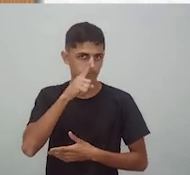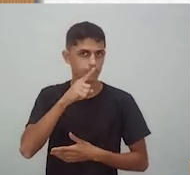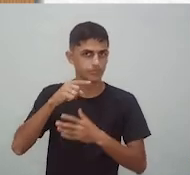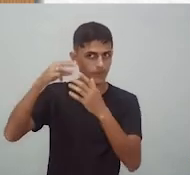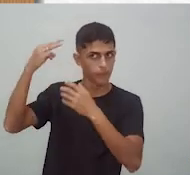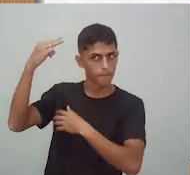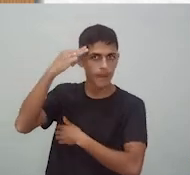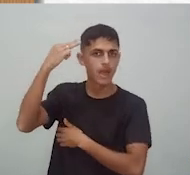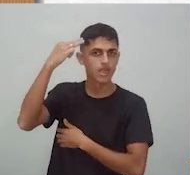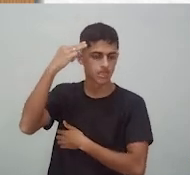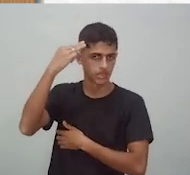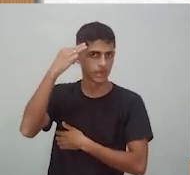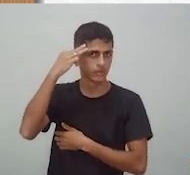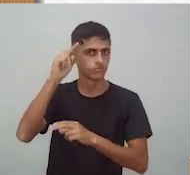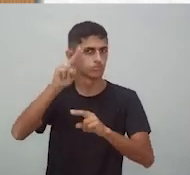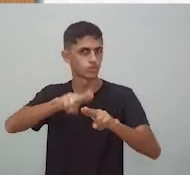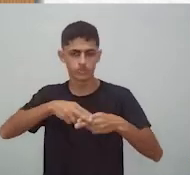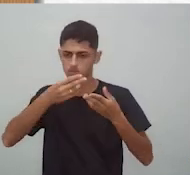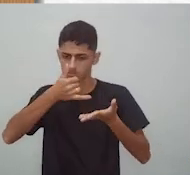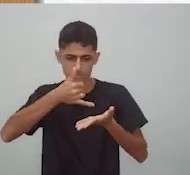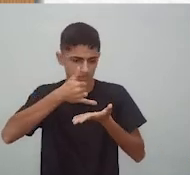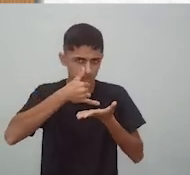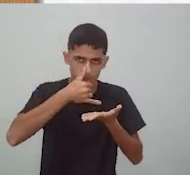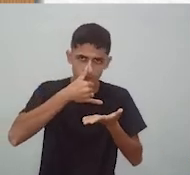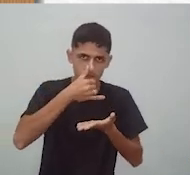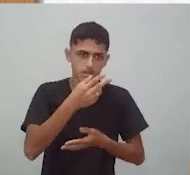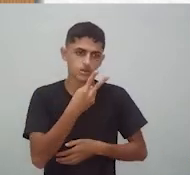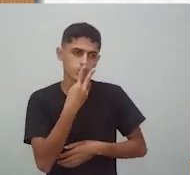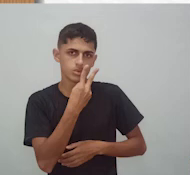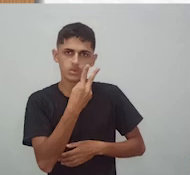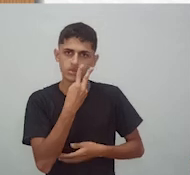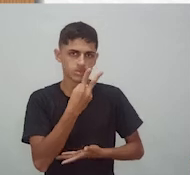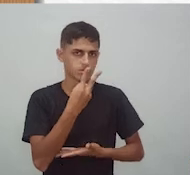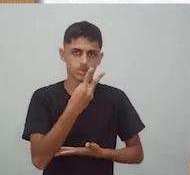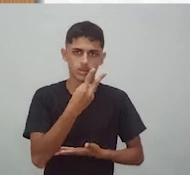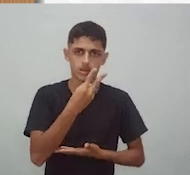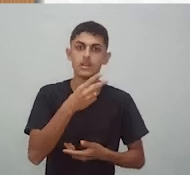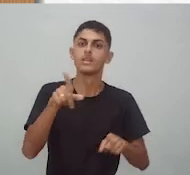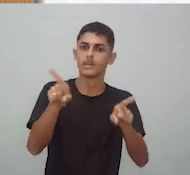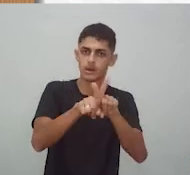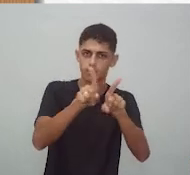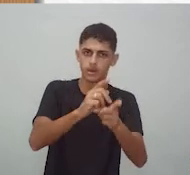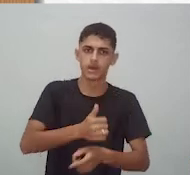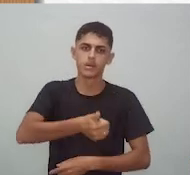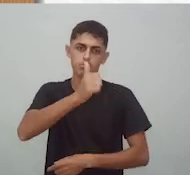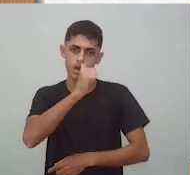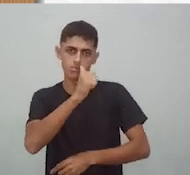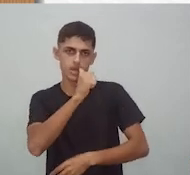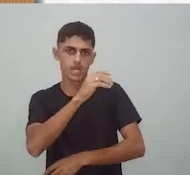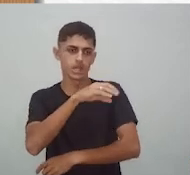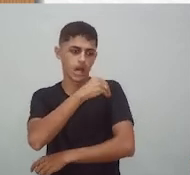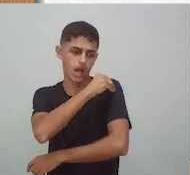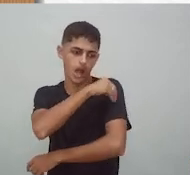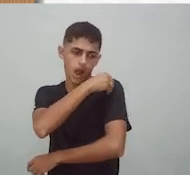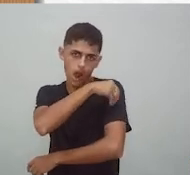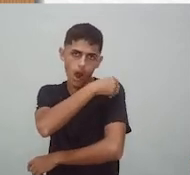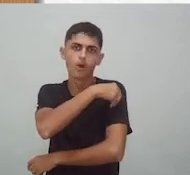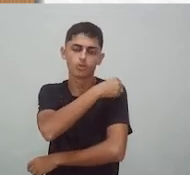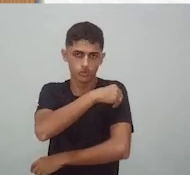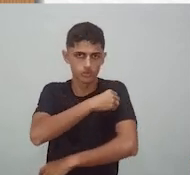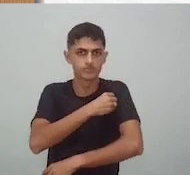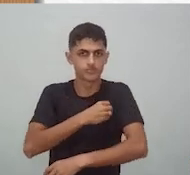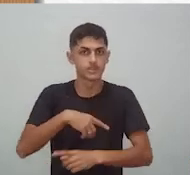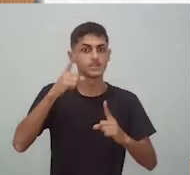mental. Então, desde drogas como o cigarro até a bebida alcoólica, elas são tipos